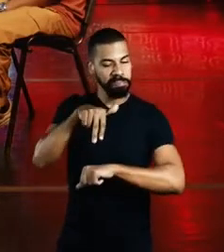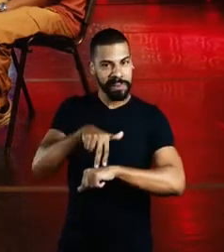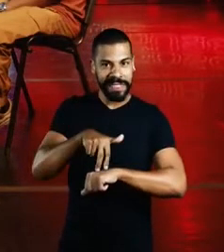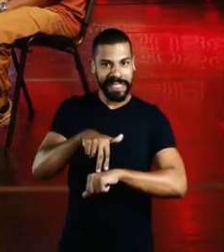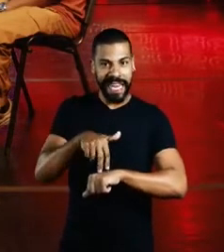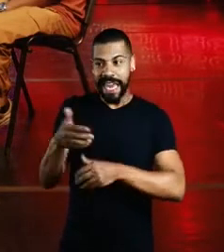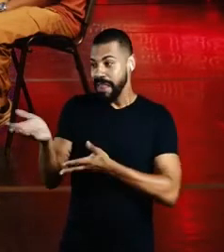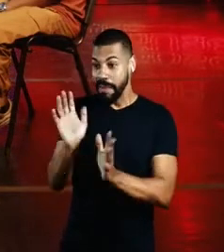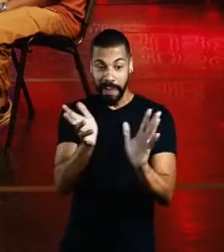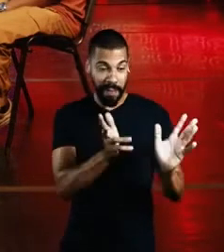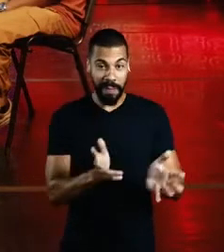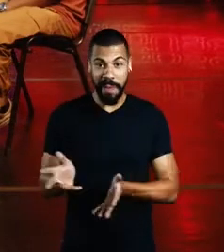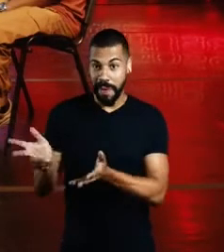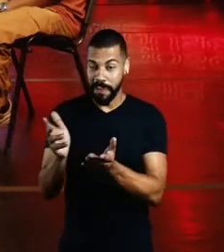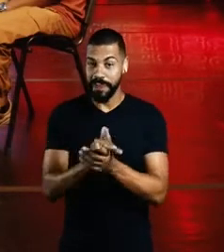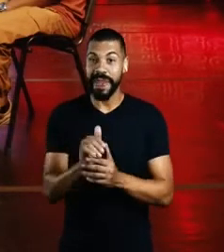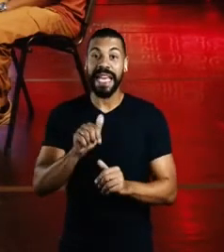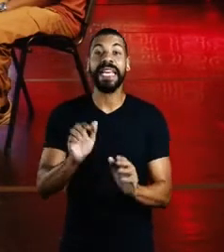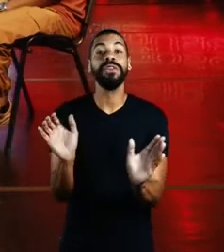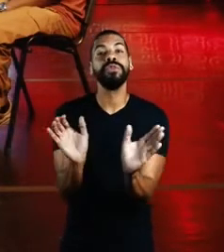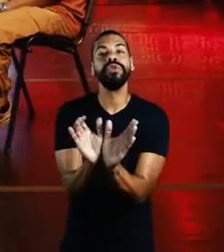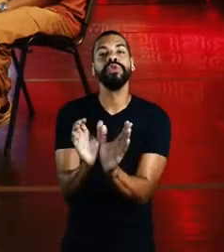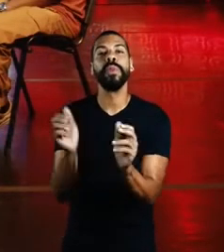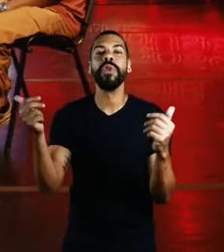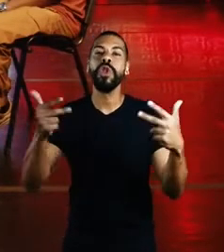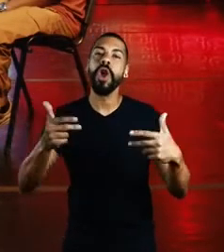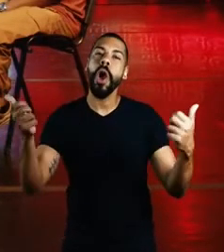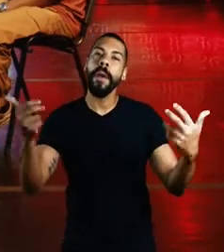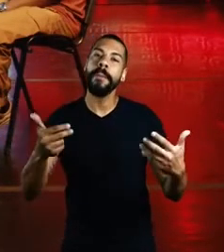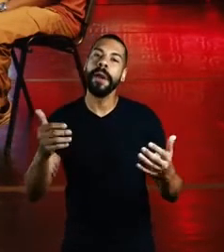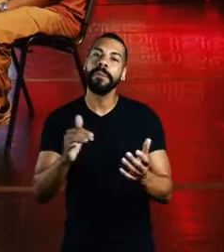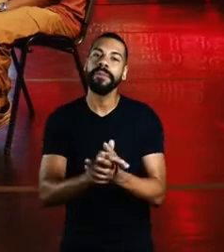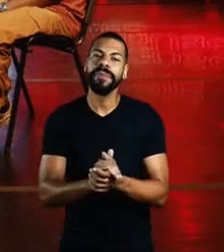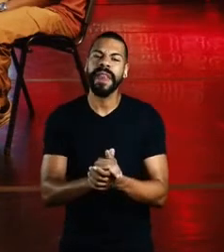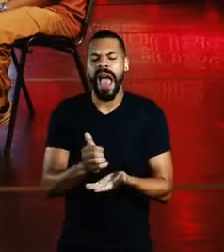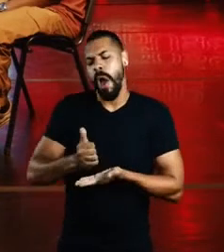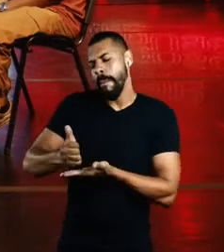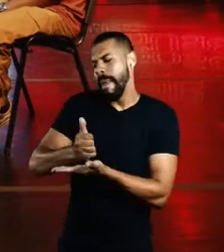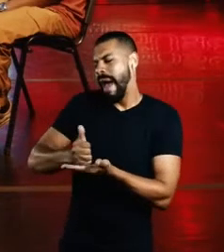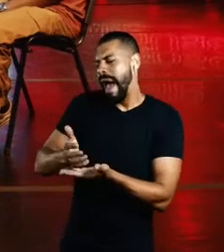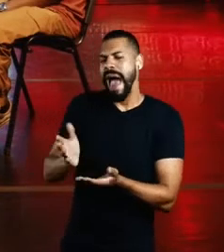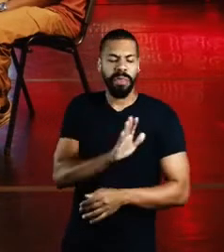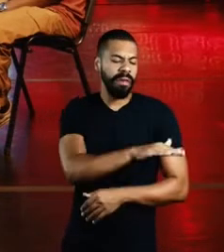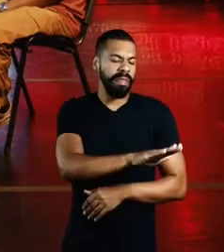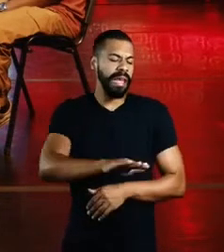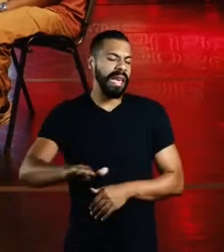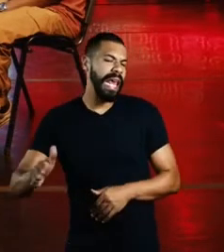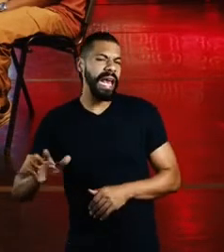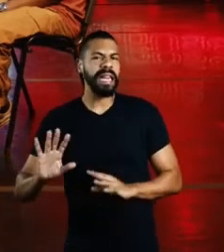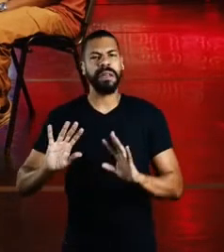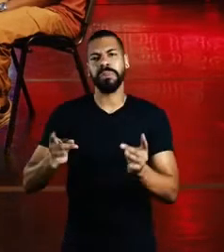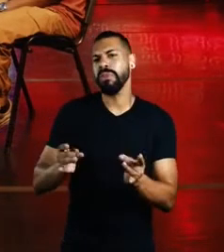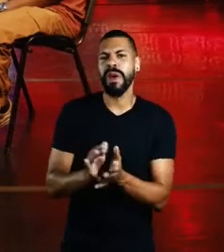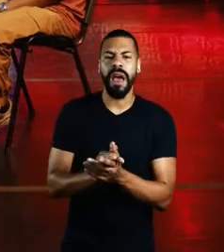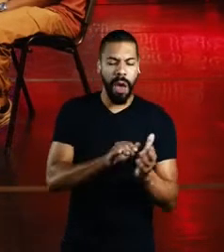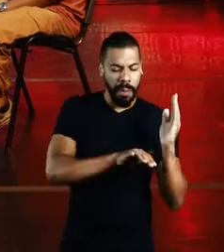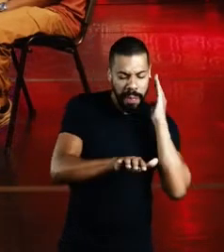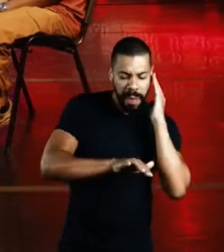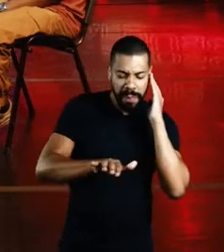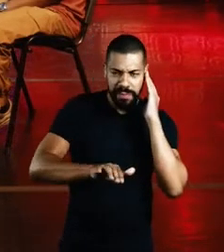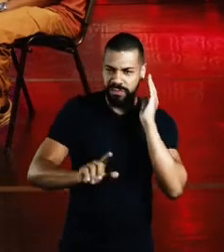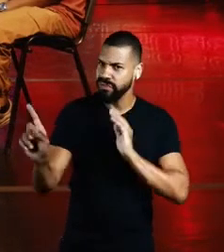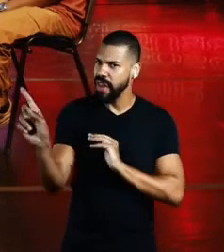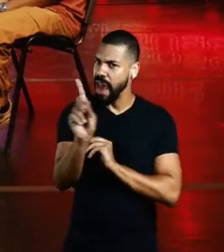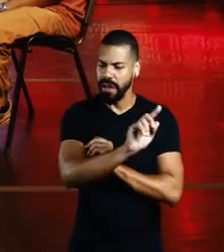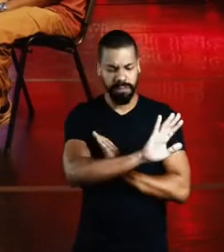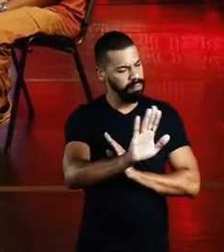como eu estou na gestão da casa de hip hop, eu poderia fazer o básico. Ah, trazer as crianças, oficina de break, MC. Blá, blá. Eu falei, não, mano,